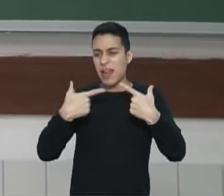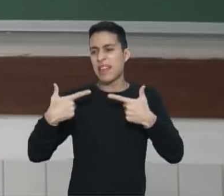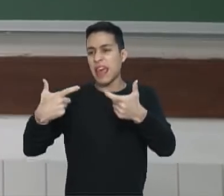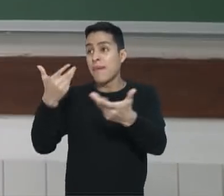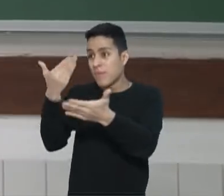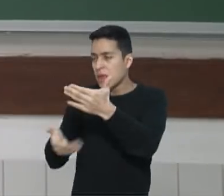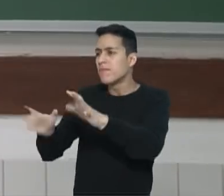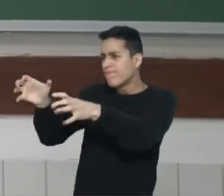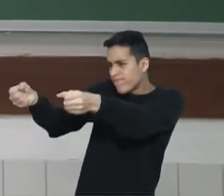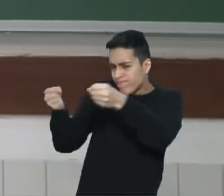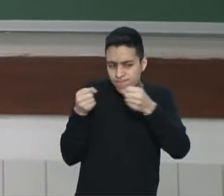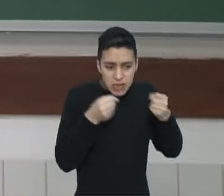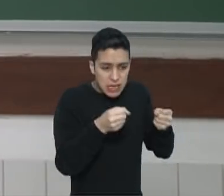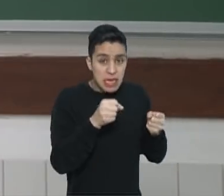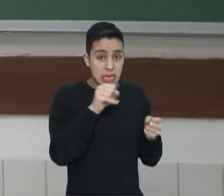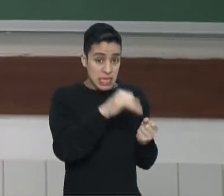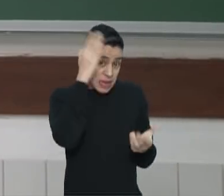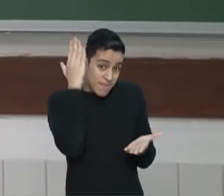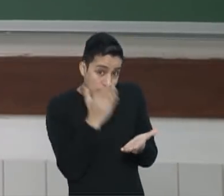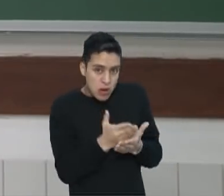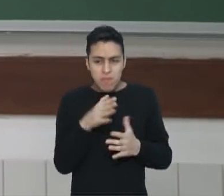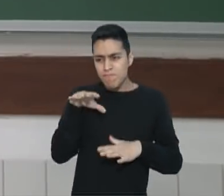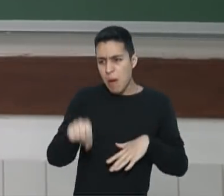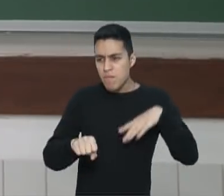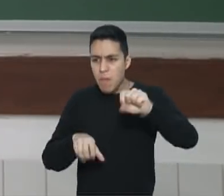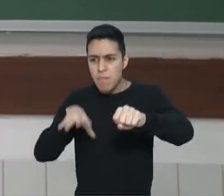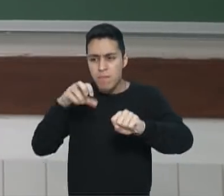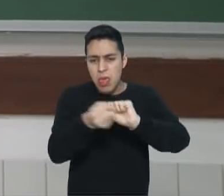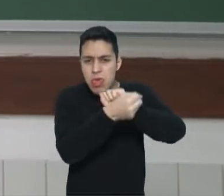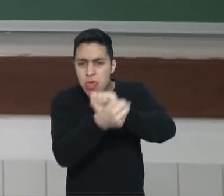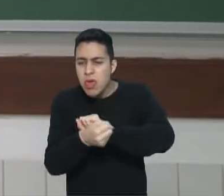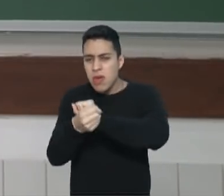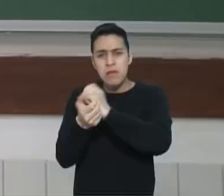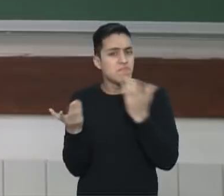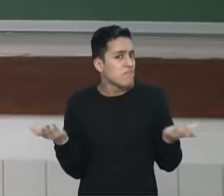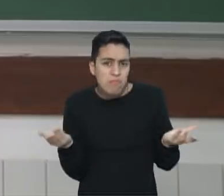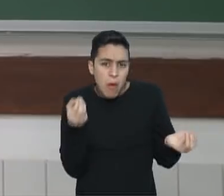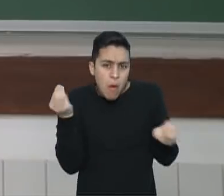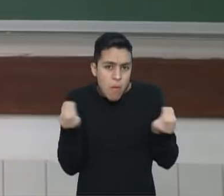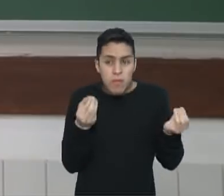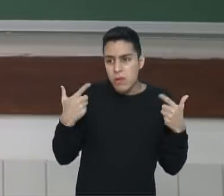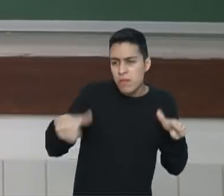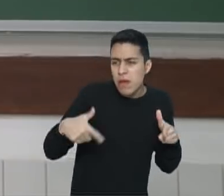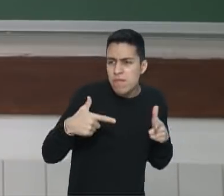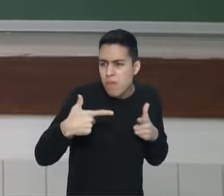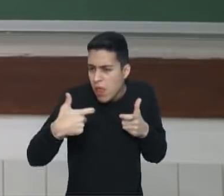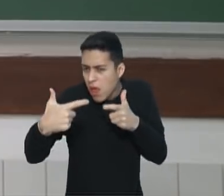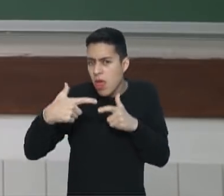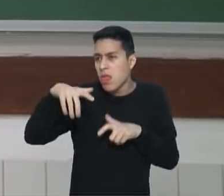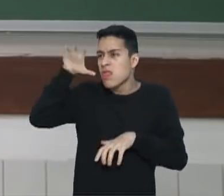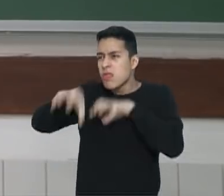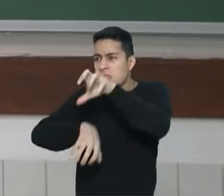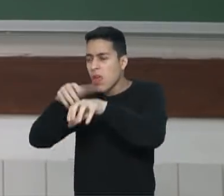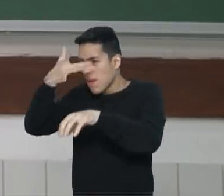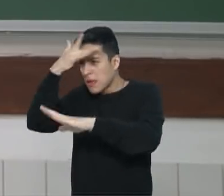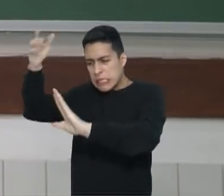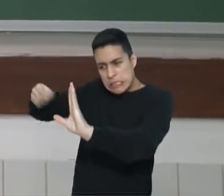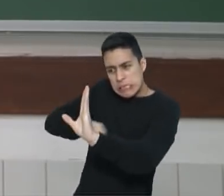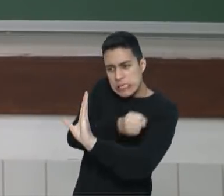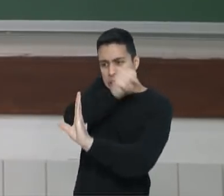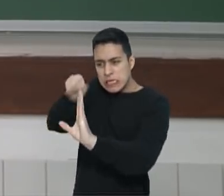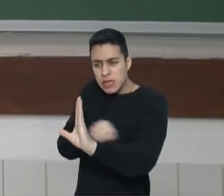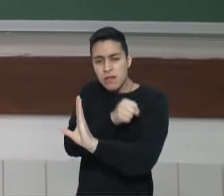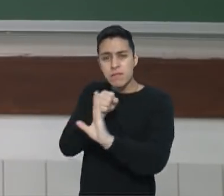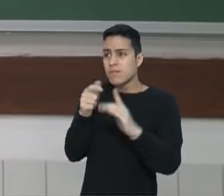Se o Império Romano não faz mais essa expansão territorial, não vai fazer mais conflitos e trazer mais escravos, a gente começa a